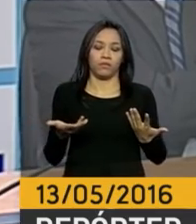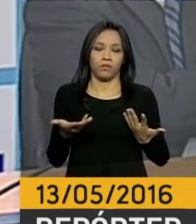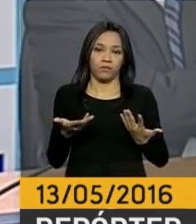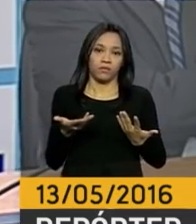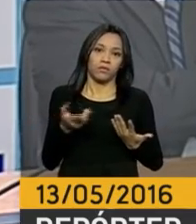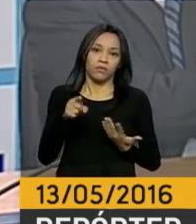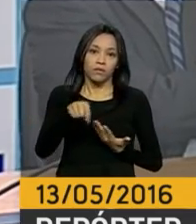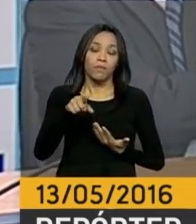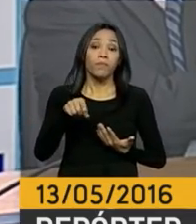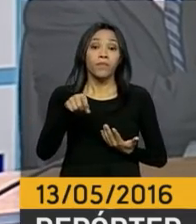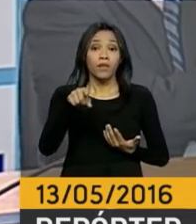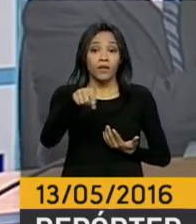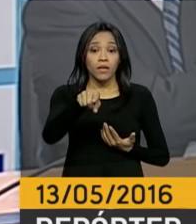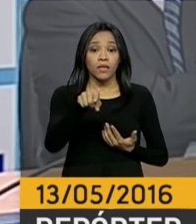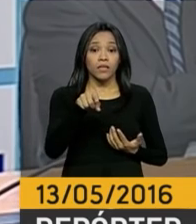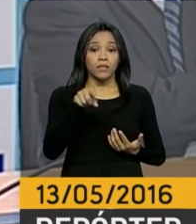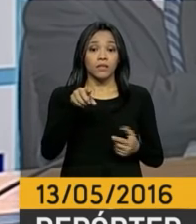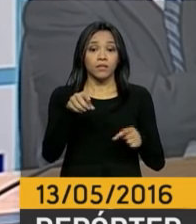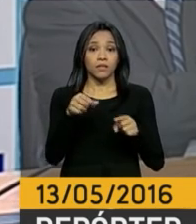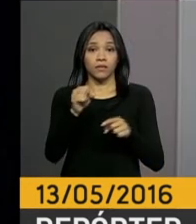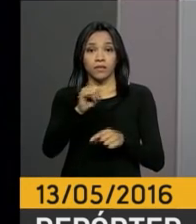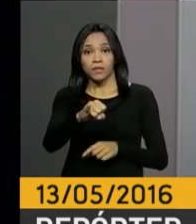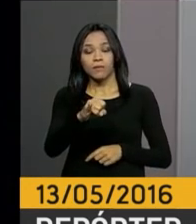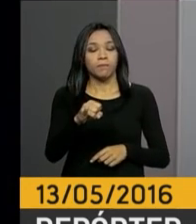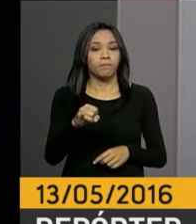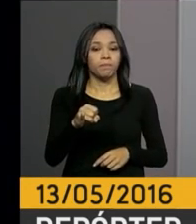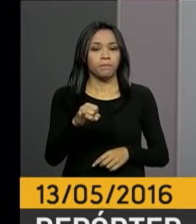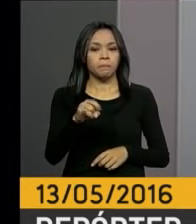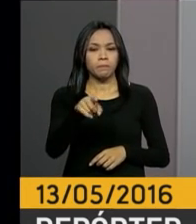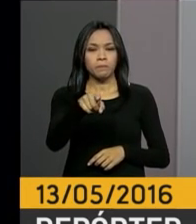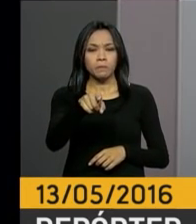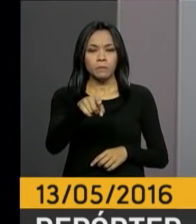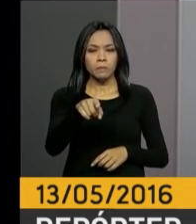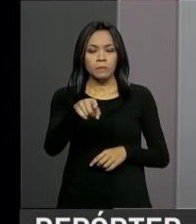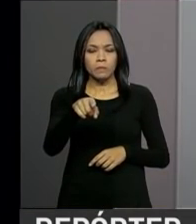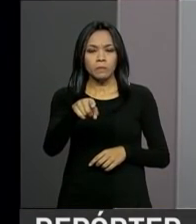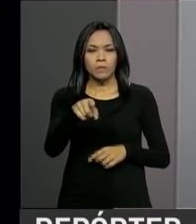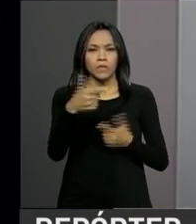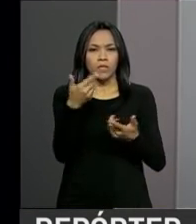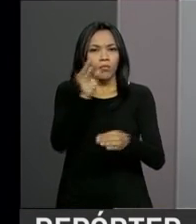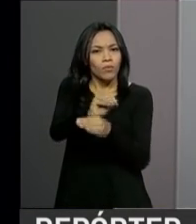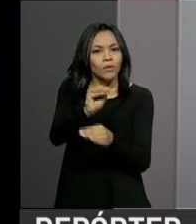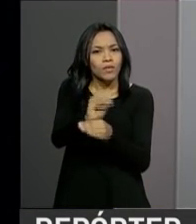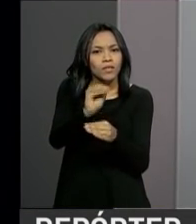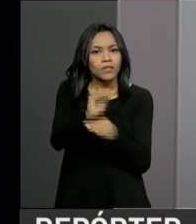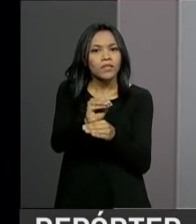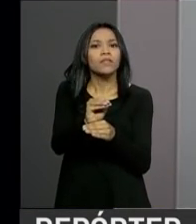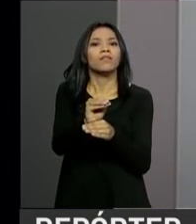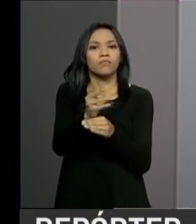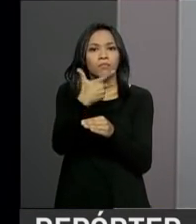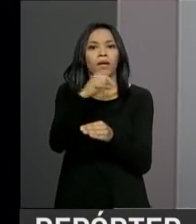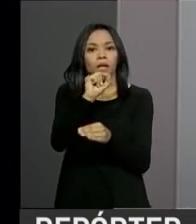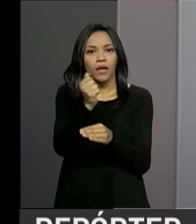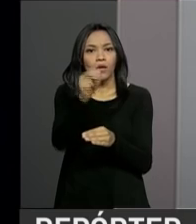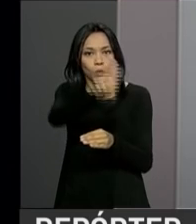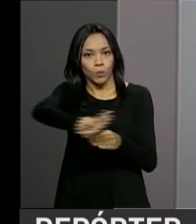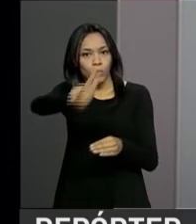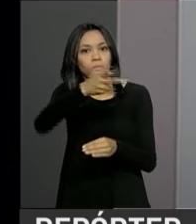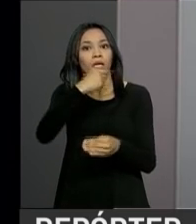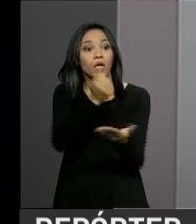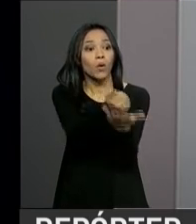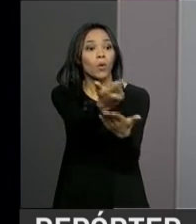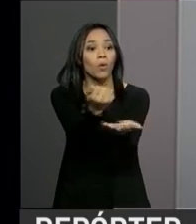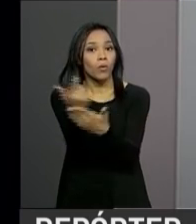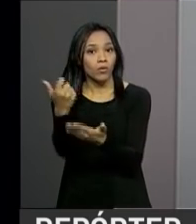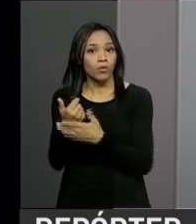como está estabelecido ali e sem prejuízo da proteção ao consumidor né não vamos fazer nada